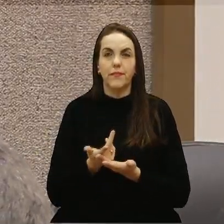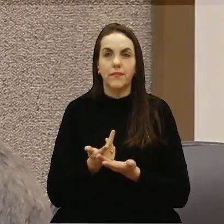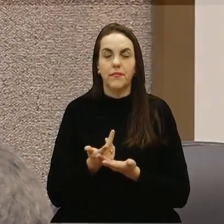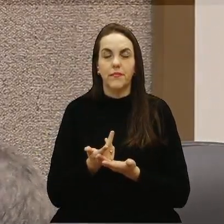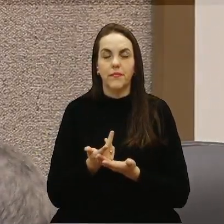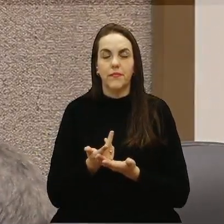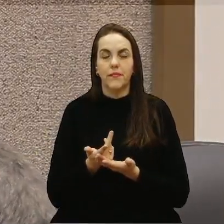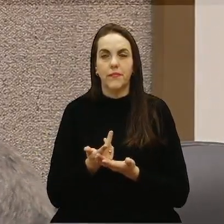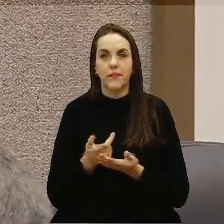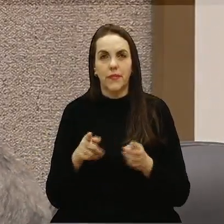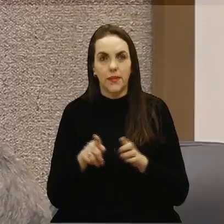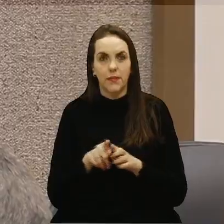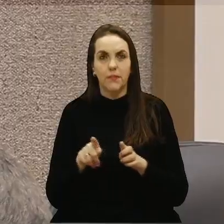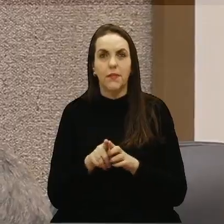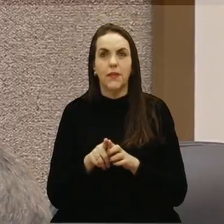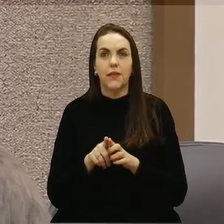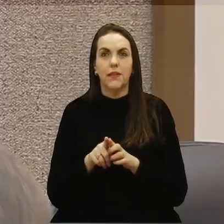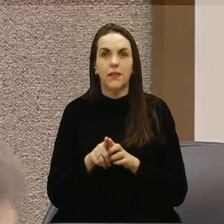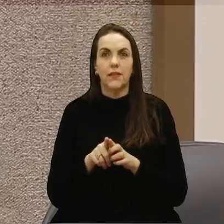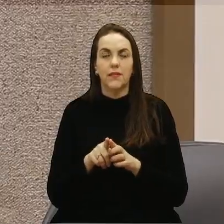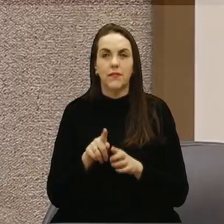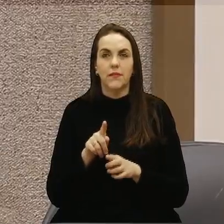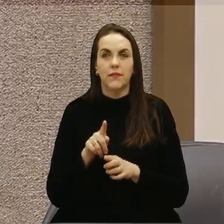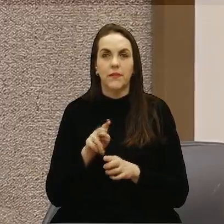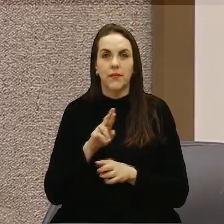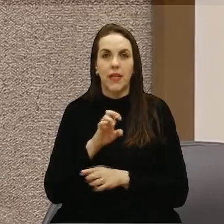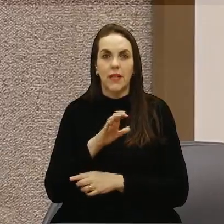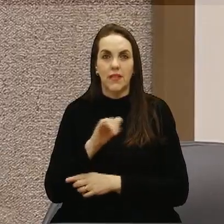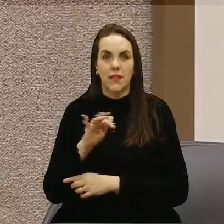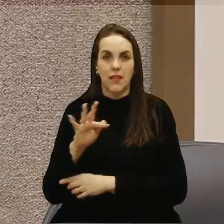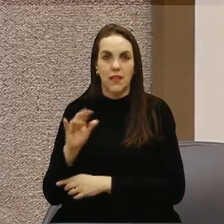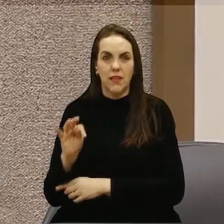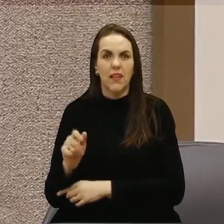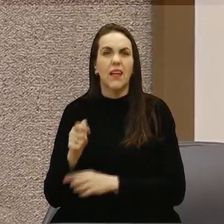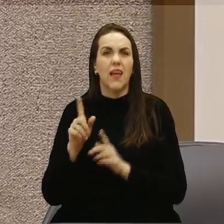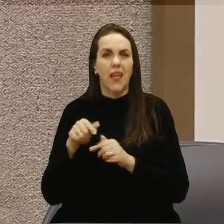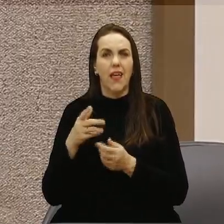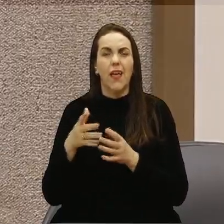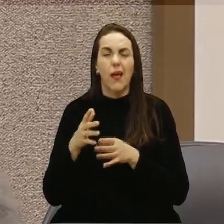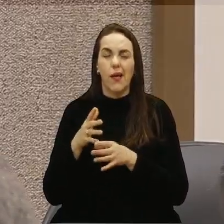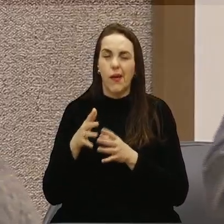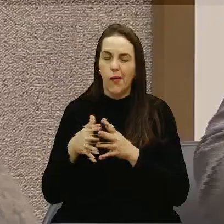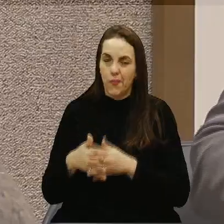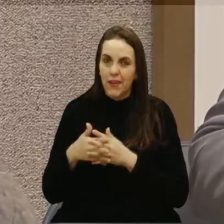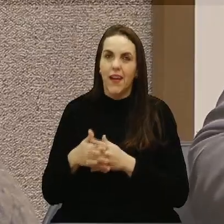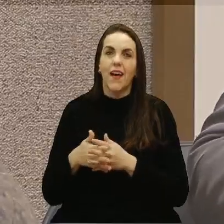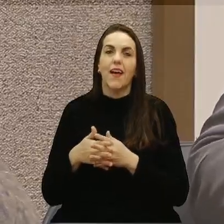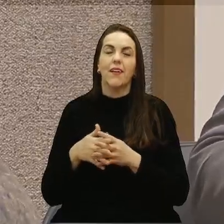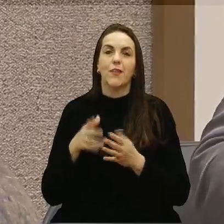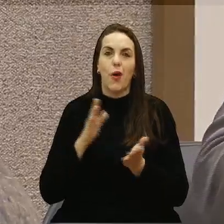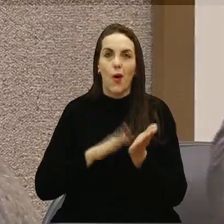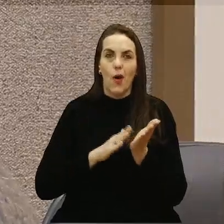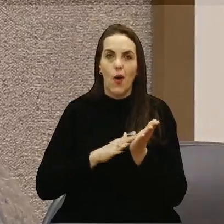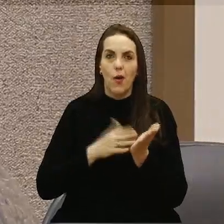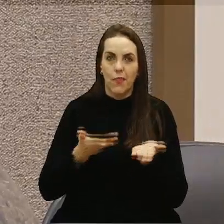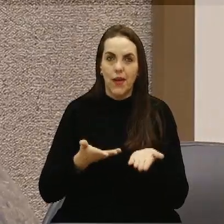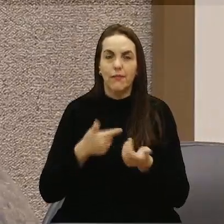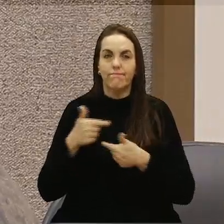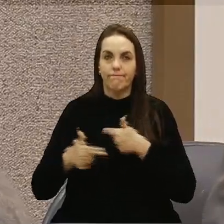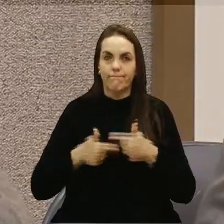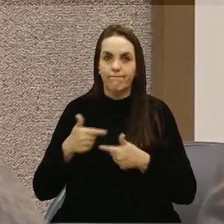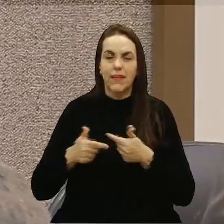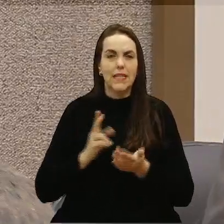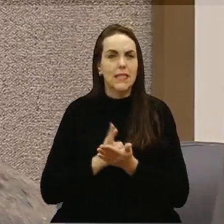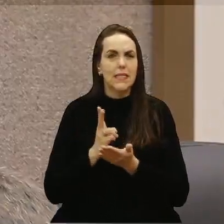mesmo sendo da Receita, que é um pouco complicado, lida com cobranças, mas sempre cordial, sempre